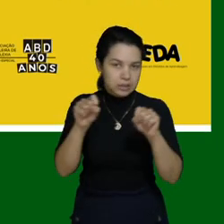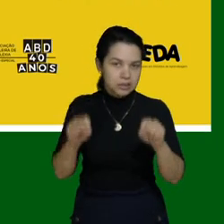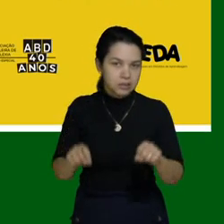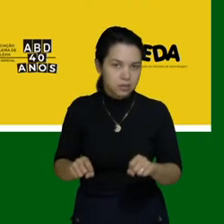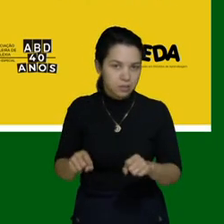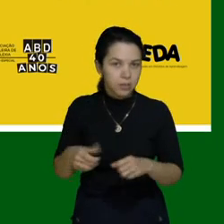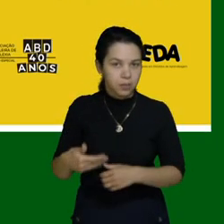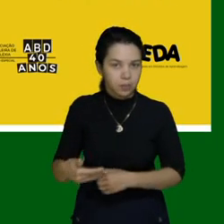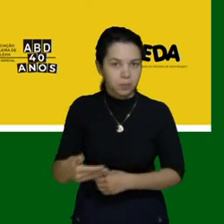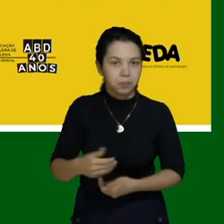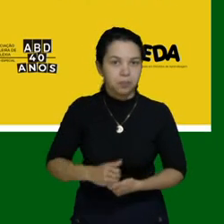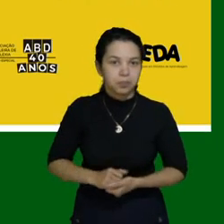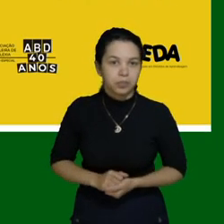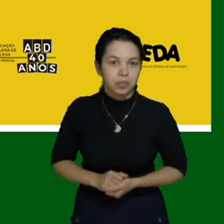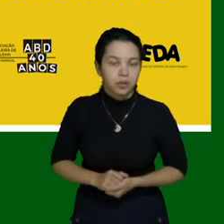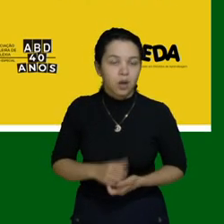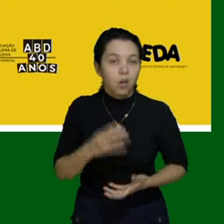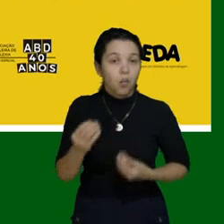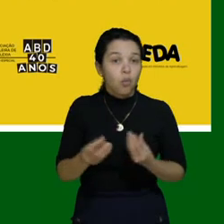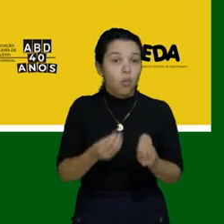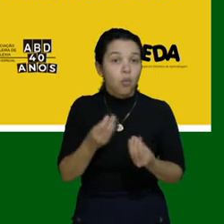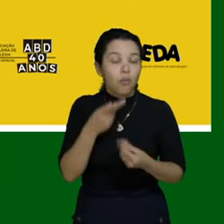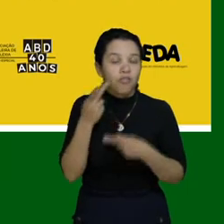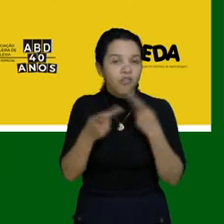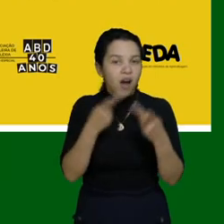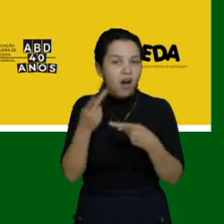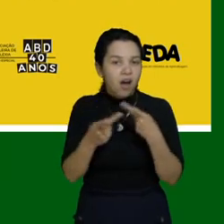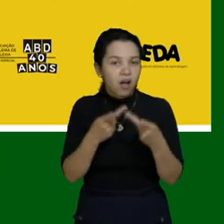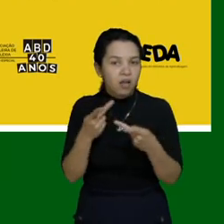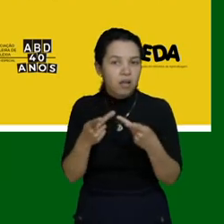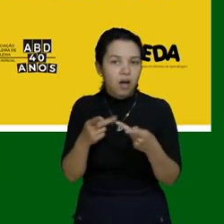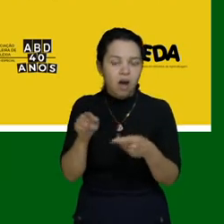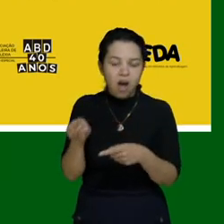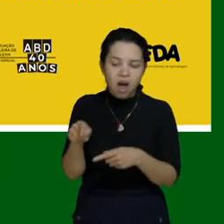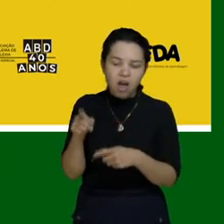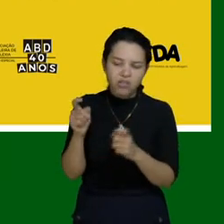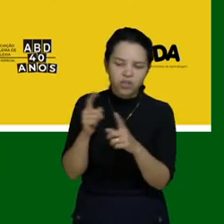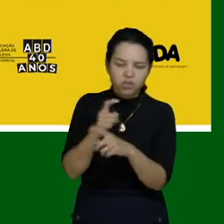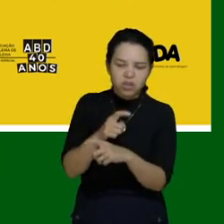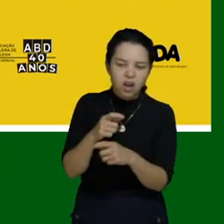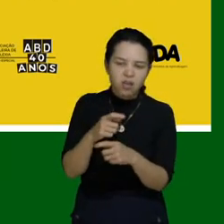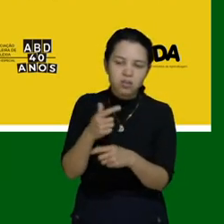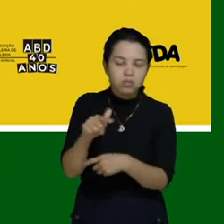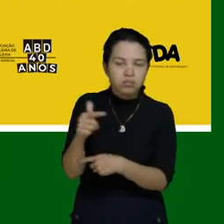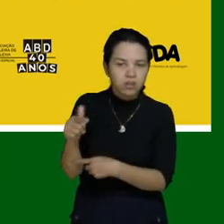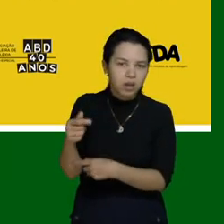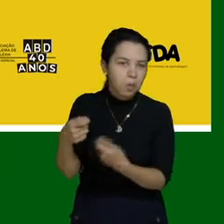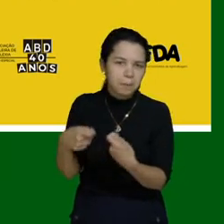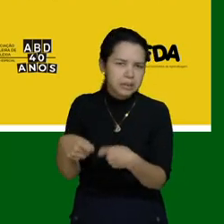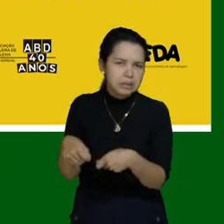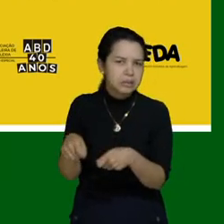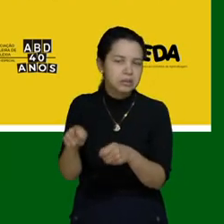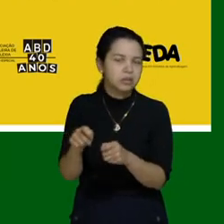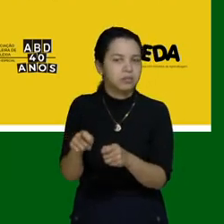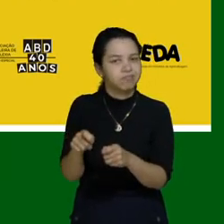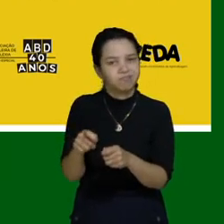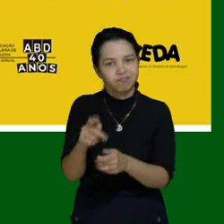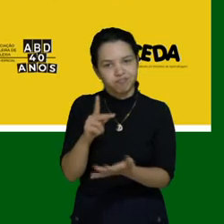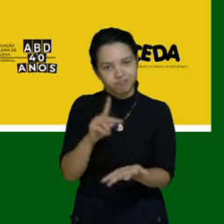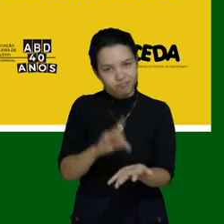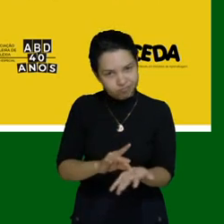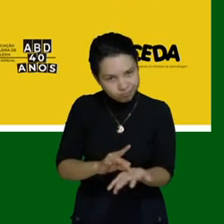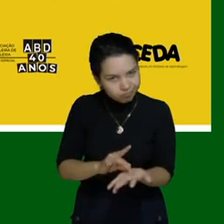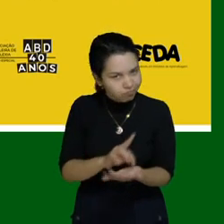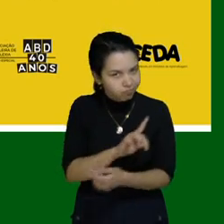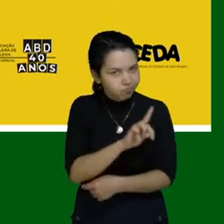e assim muita gente fala criança não tem dificuldade deixa não precisa dessa parte cumulativa e sistemática não é verdade eles